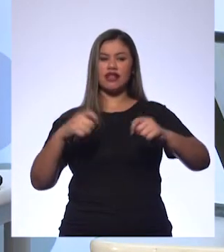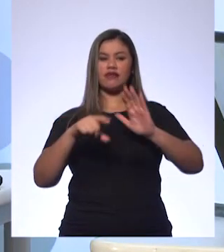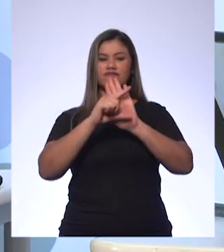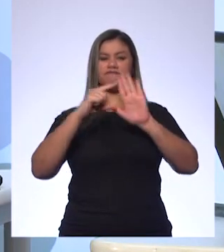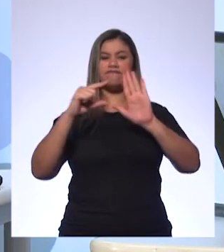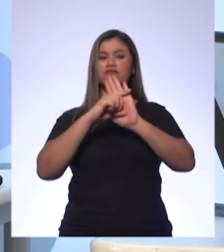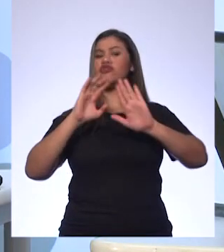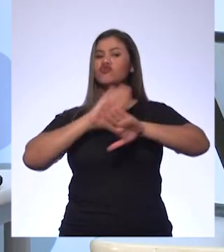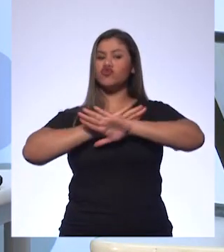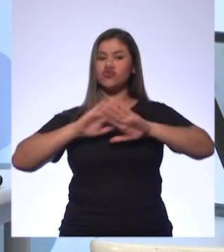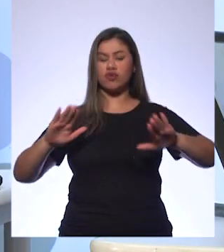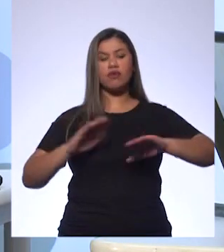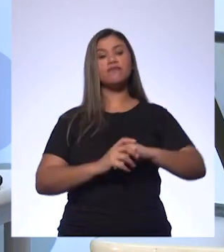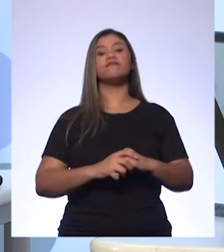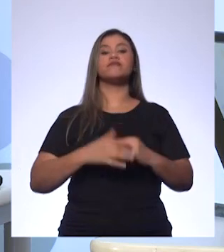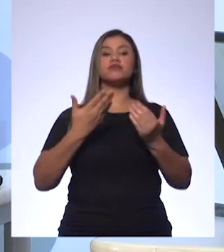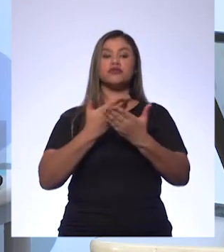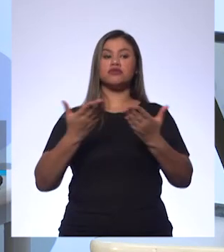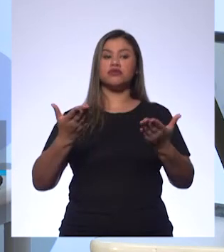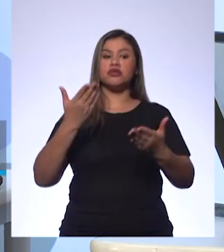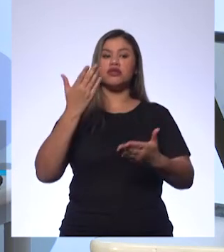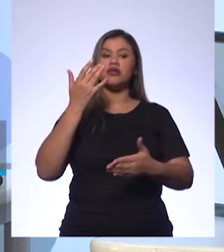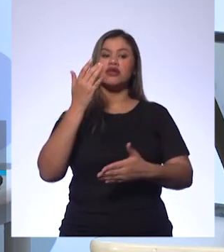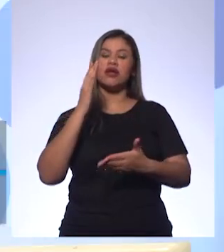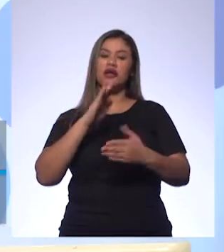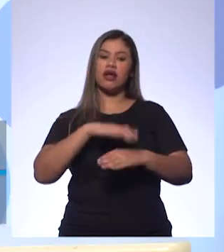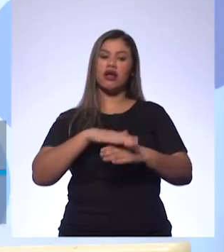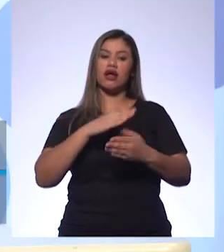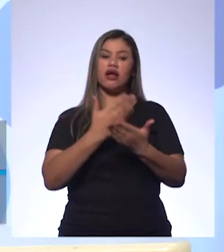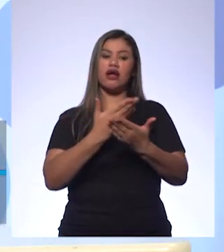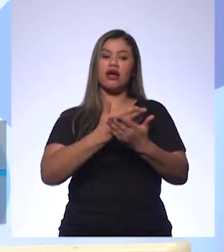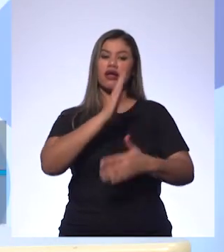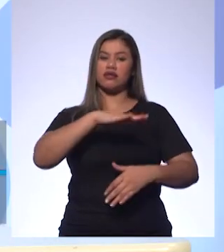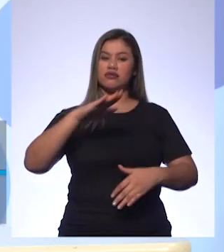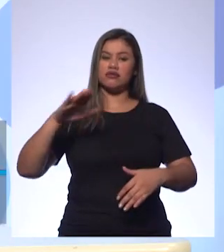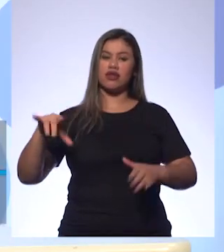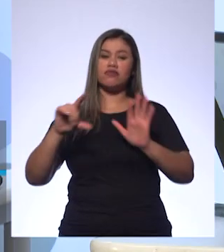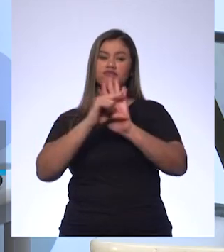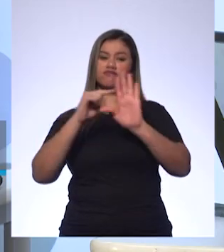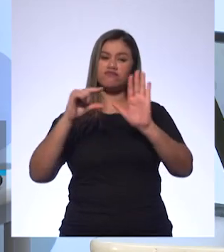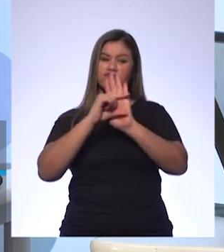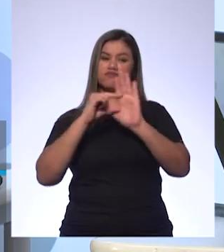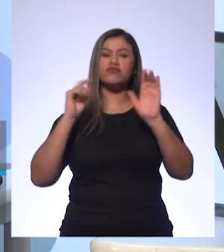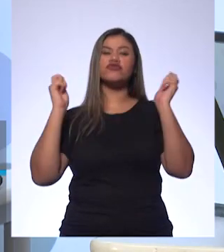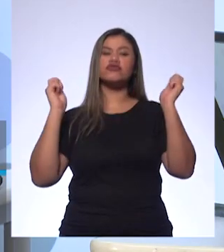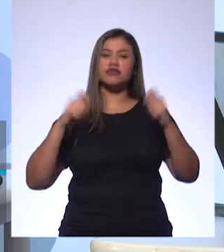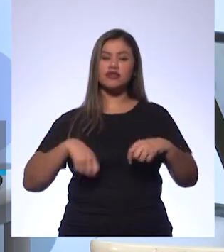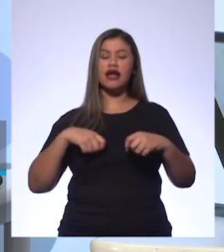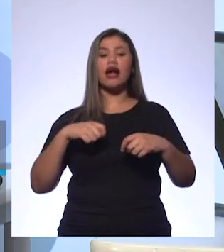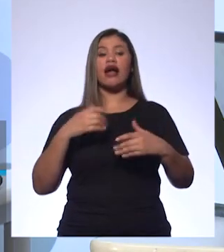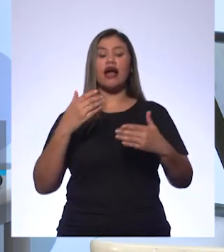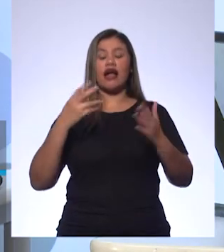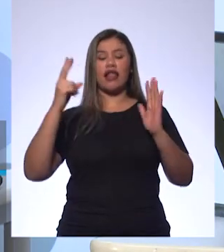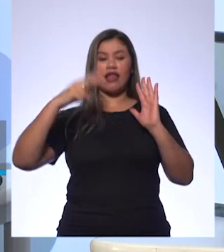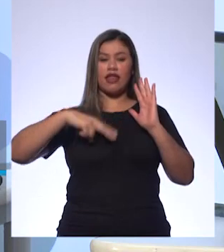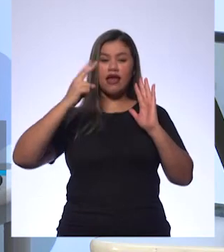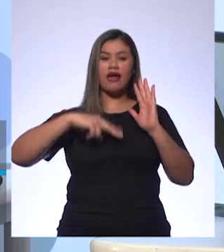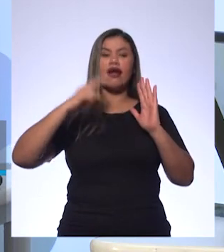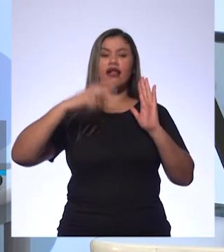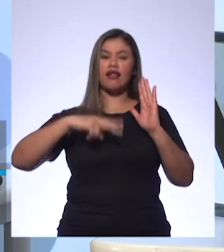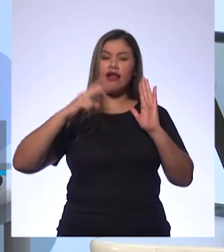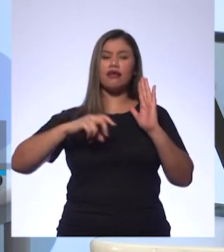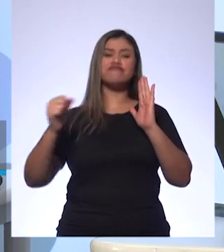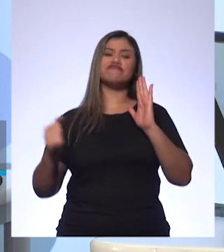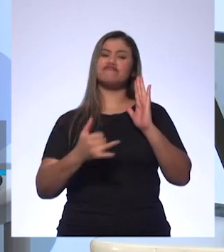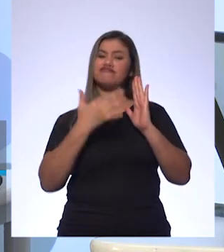trechinho. Mas para o nosso aluno, vamos combinar, sexto ano, gente. Já é um trechinho que o nosso aluno teria que ler, reler e